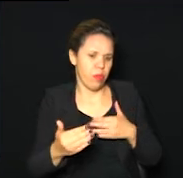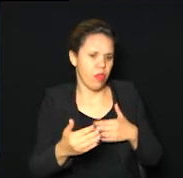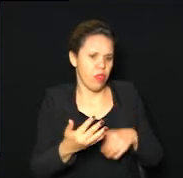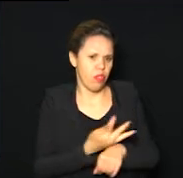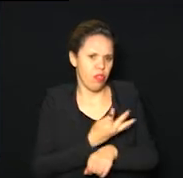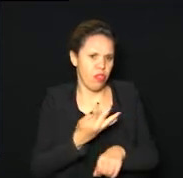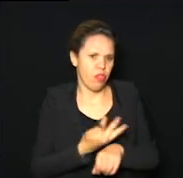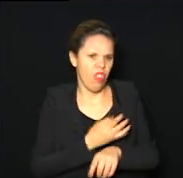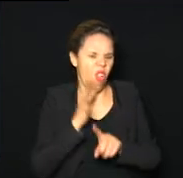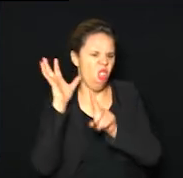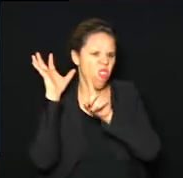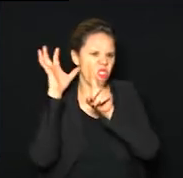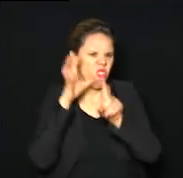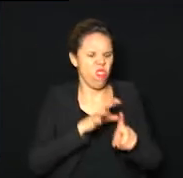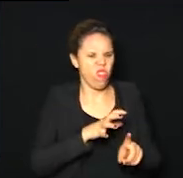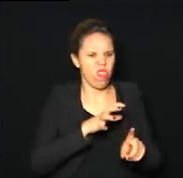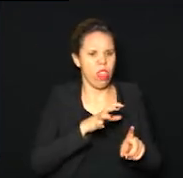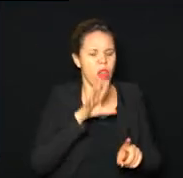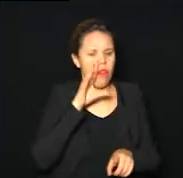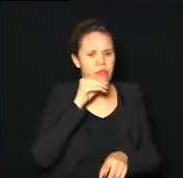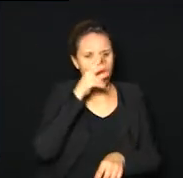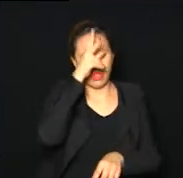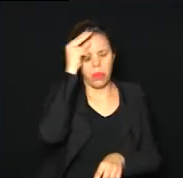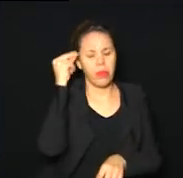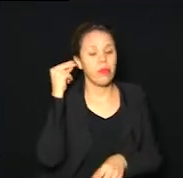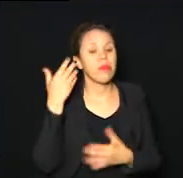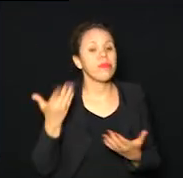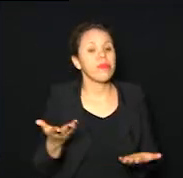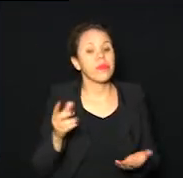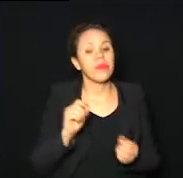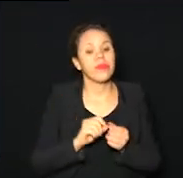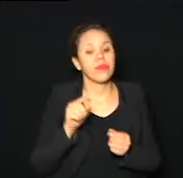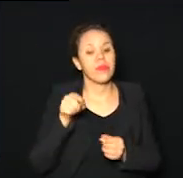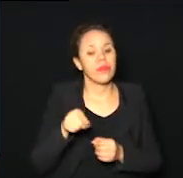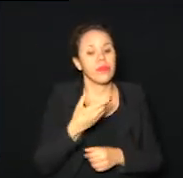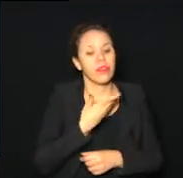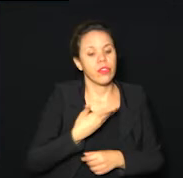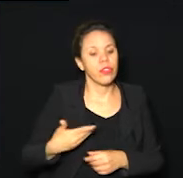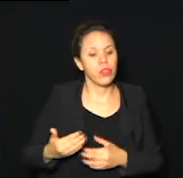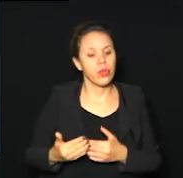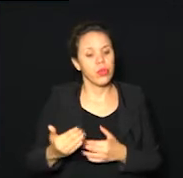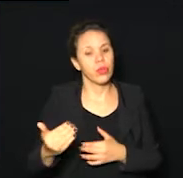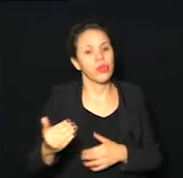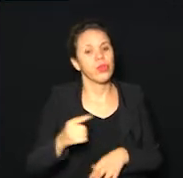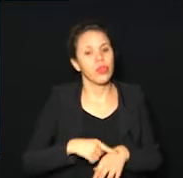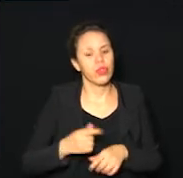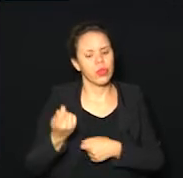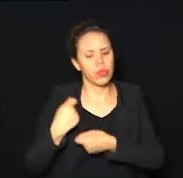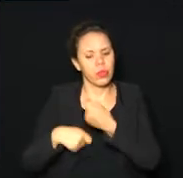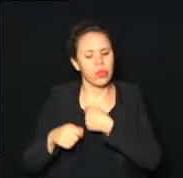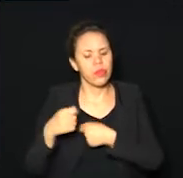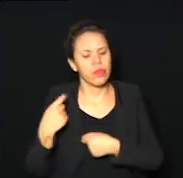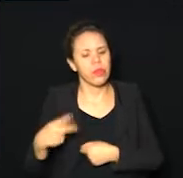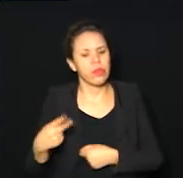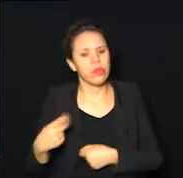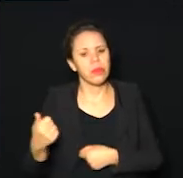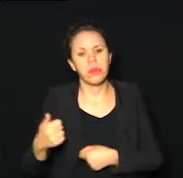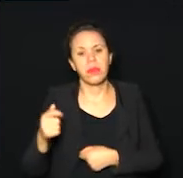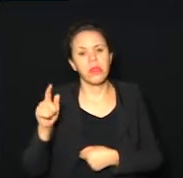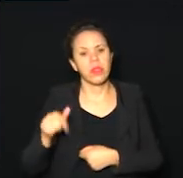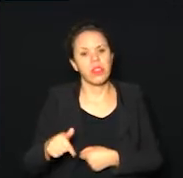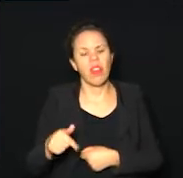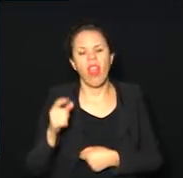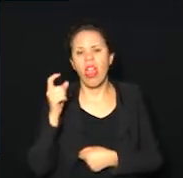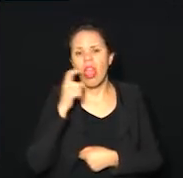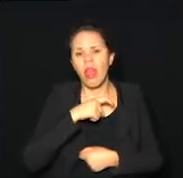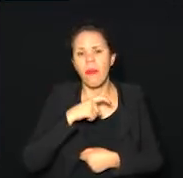governo ataca os servidores públicos. E o que fez esse governo durante toda a sua gestão? Primeiro que a maior fake